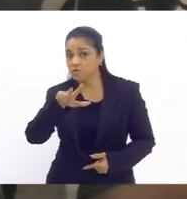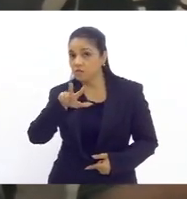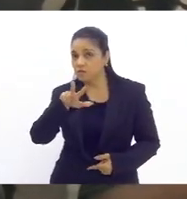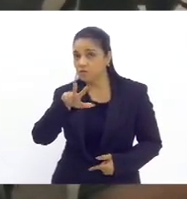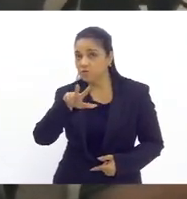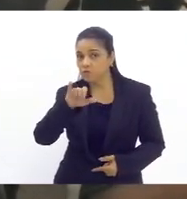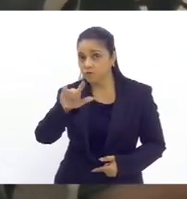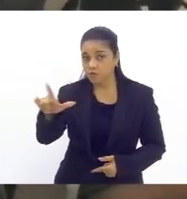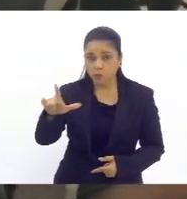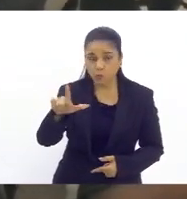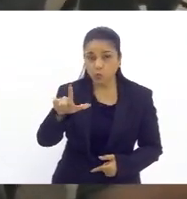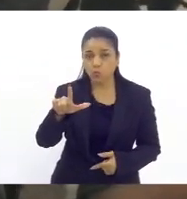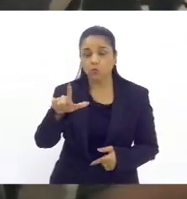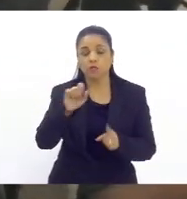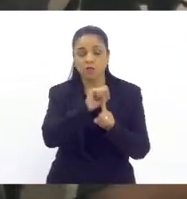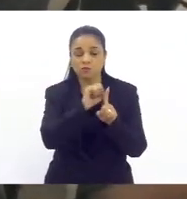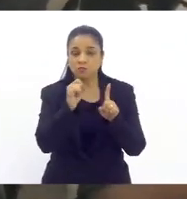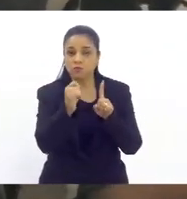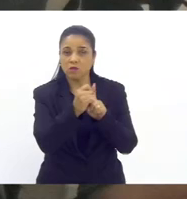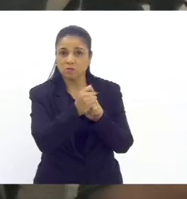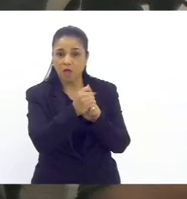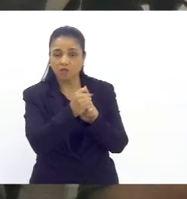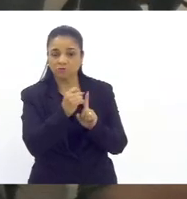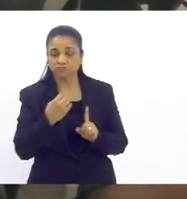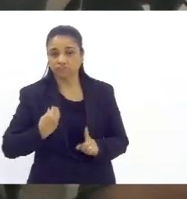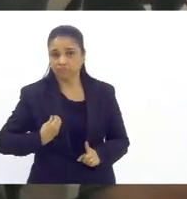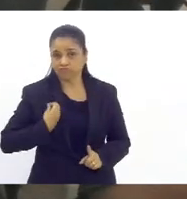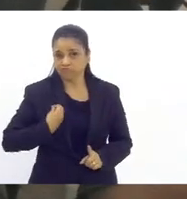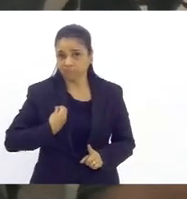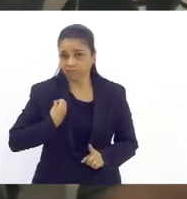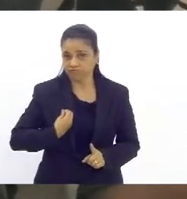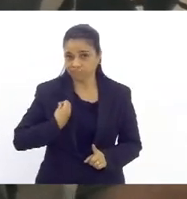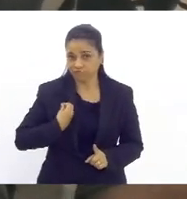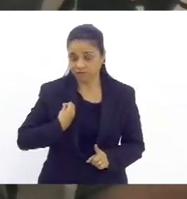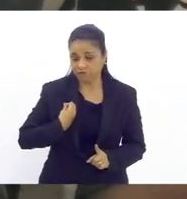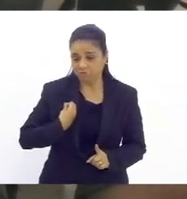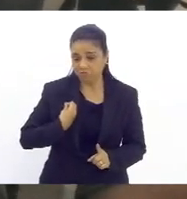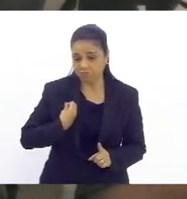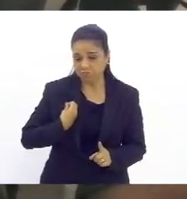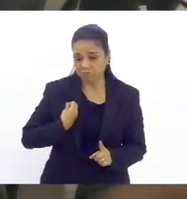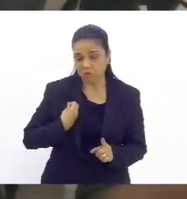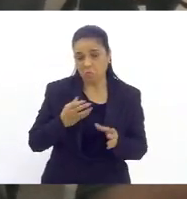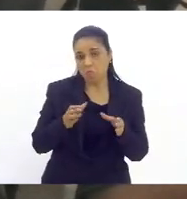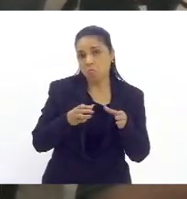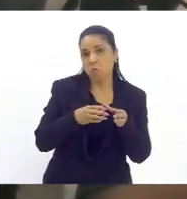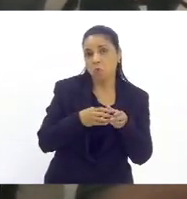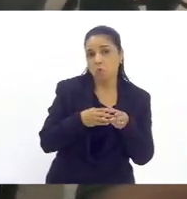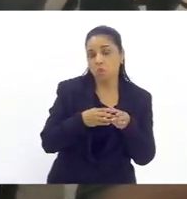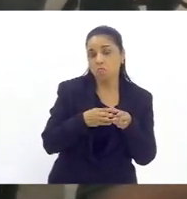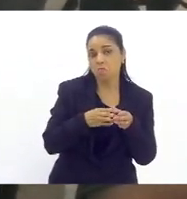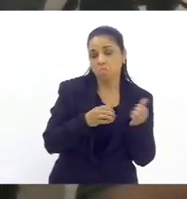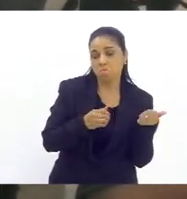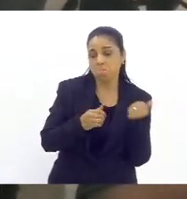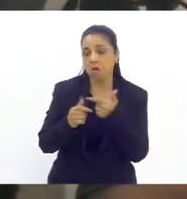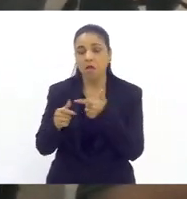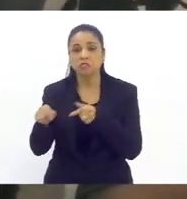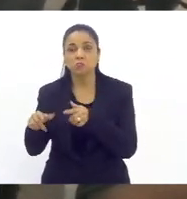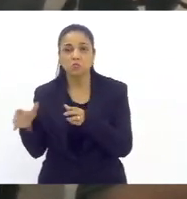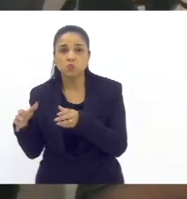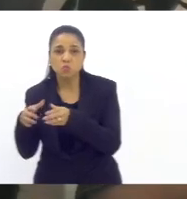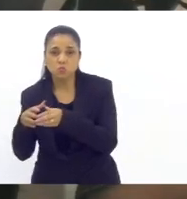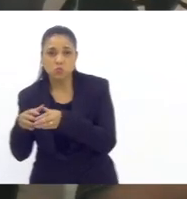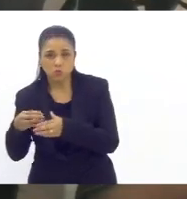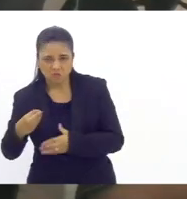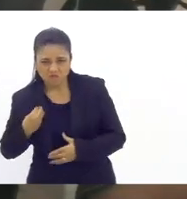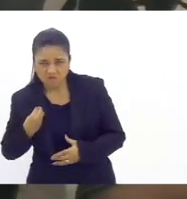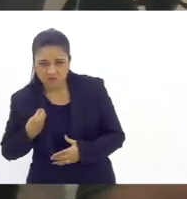da sociedade para que certas vidas sejam muito menos relevantes do que outras né a gente na verdade não vai conseguir mudar isso então a questão